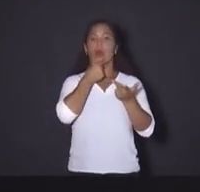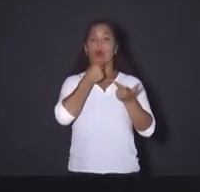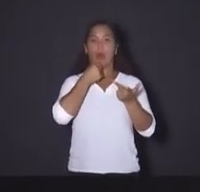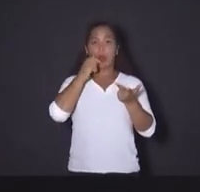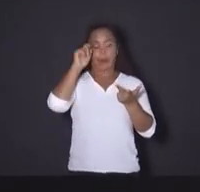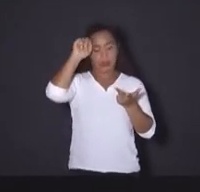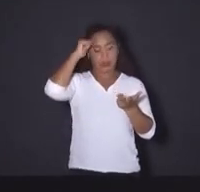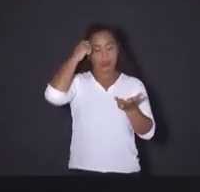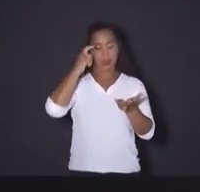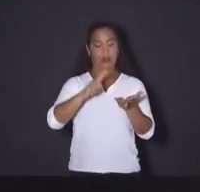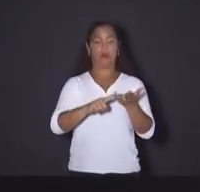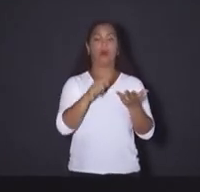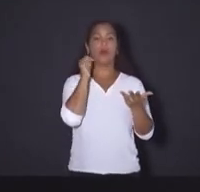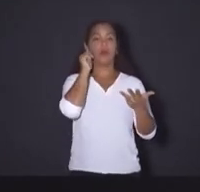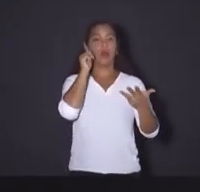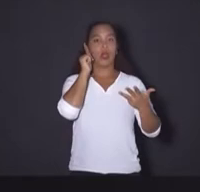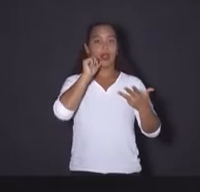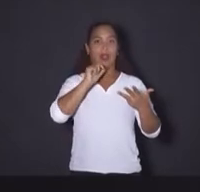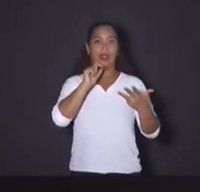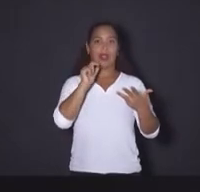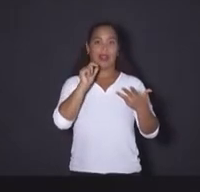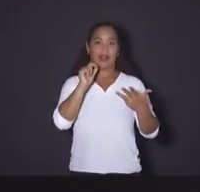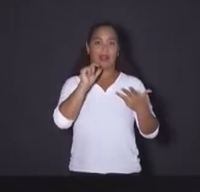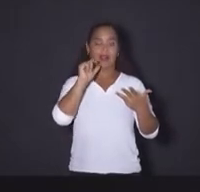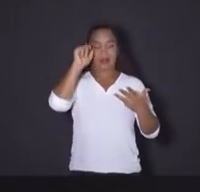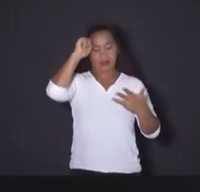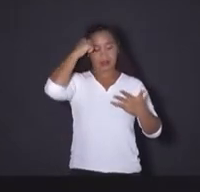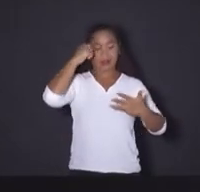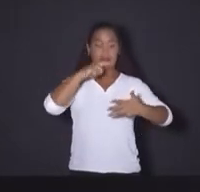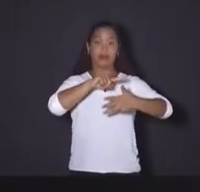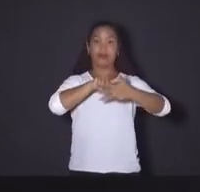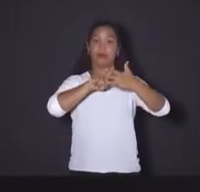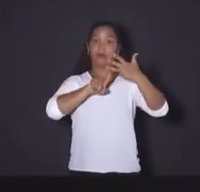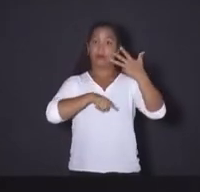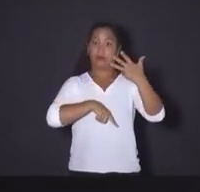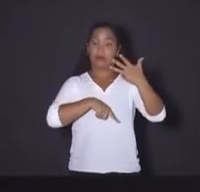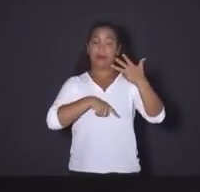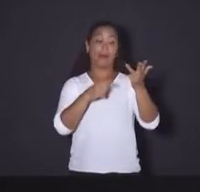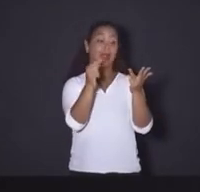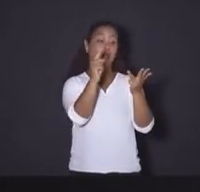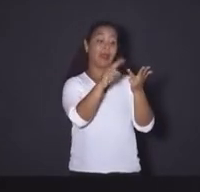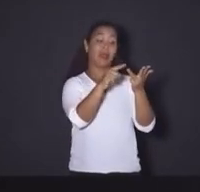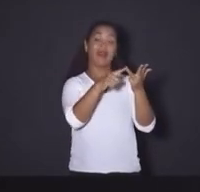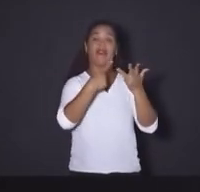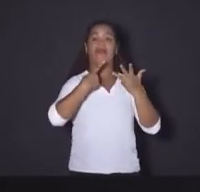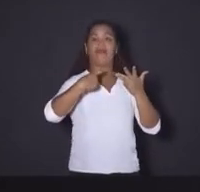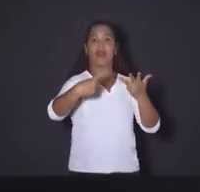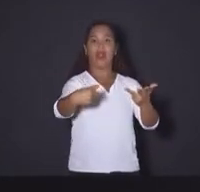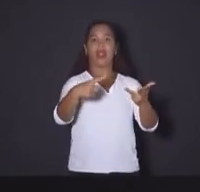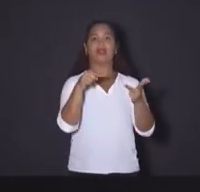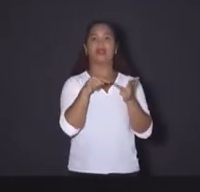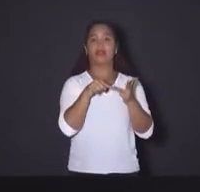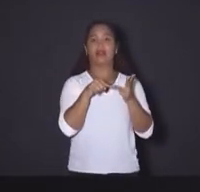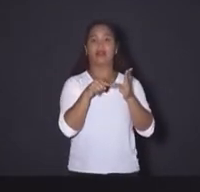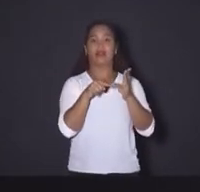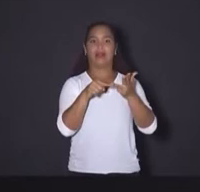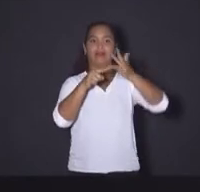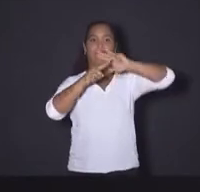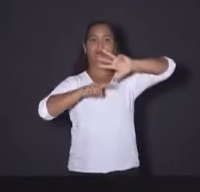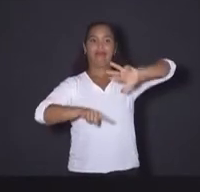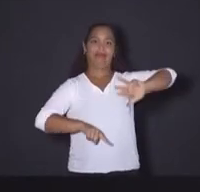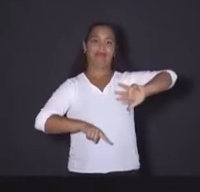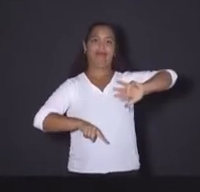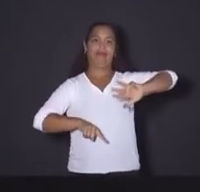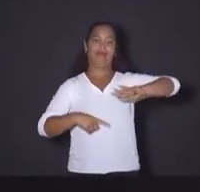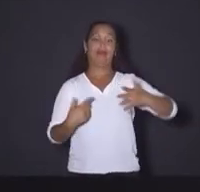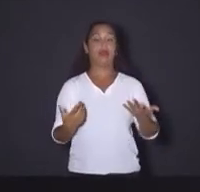mulher negra nesse quadro de privilégios. E a primeira no quadro de violências. Então, essa escolha para discutir, ela não foi